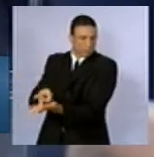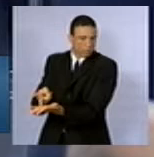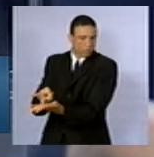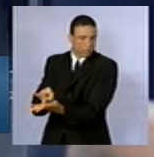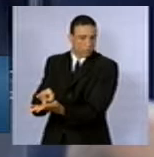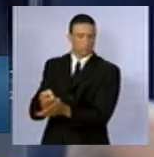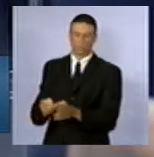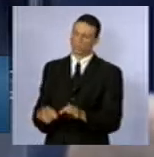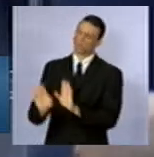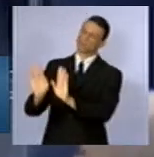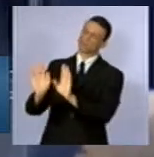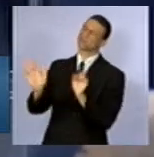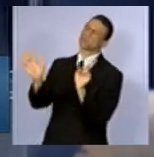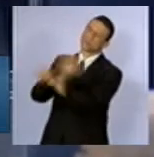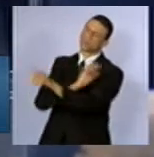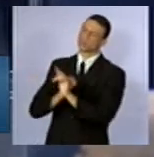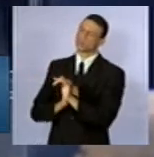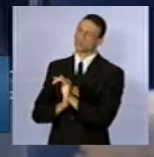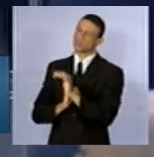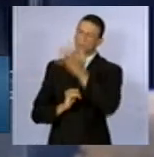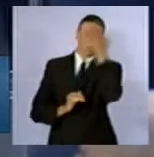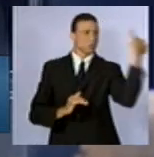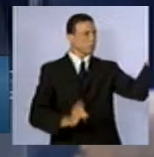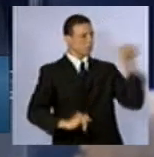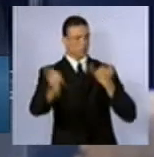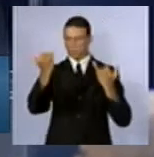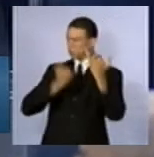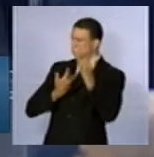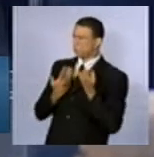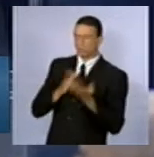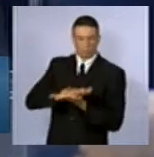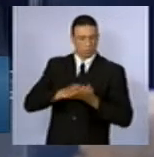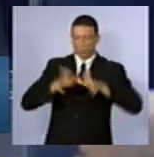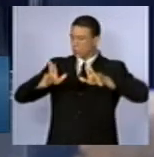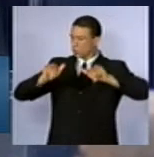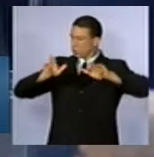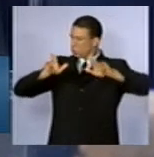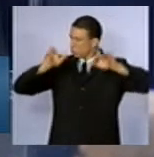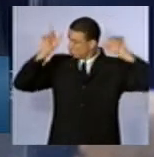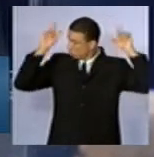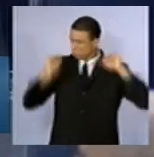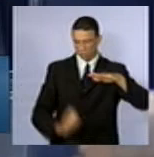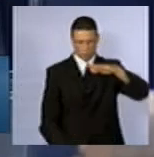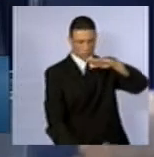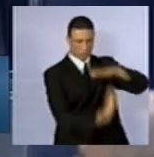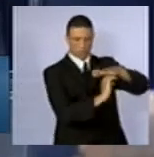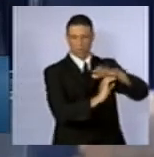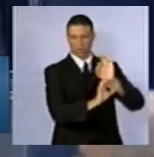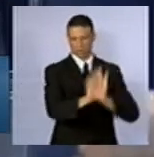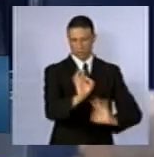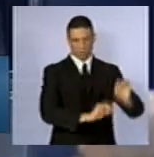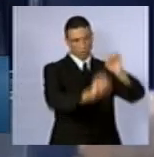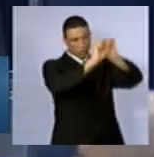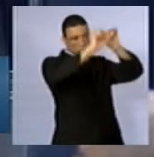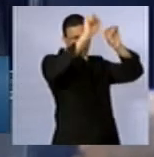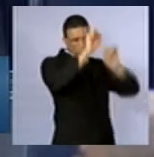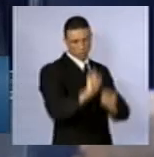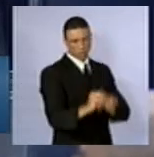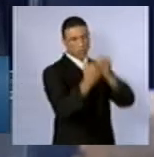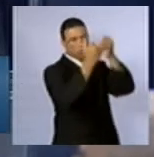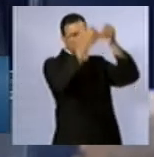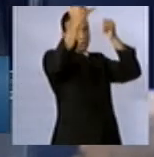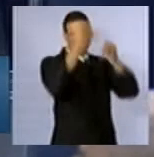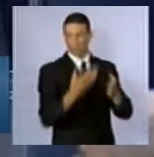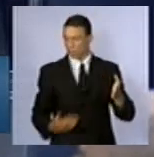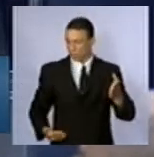que eu nunca tive notícias de que o o operador do sistema ou o o Quem